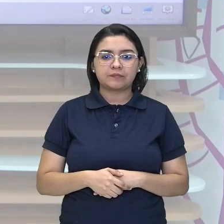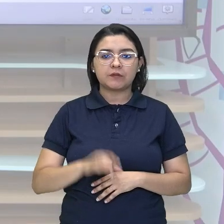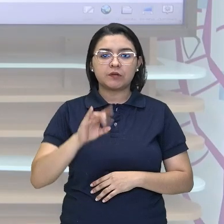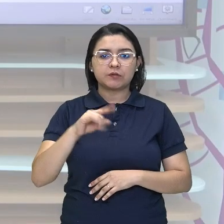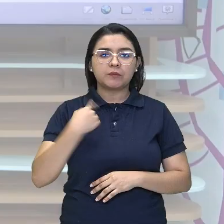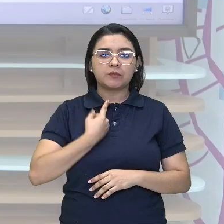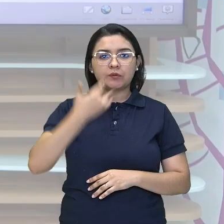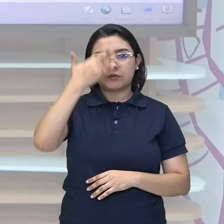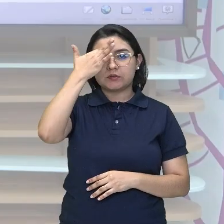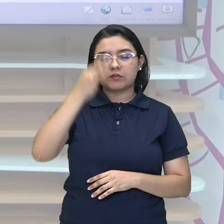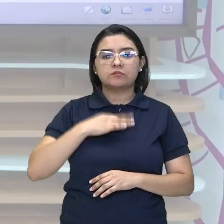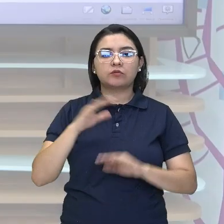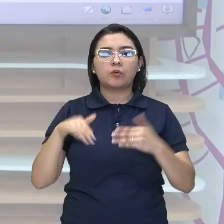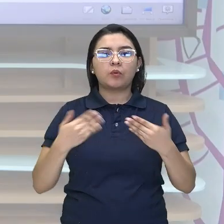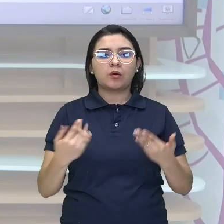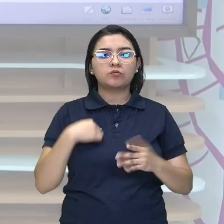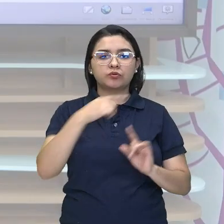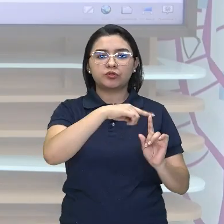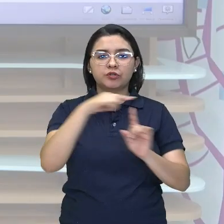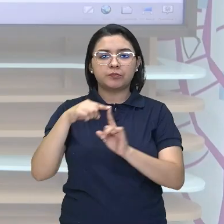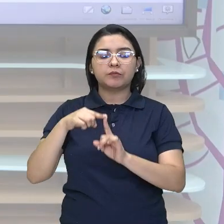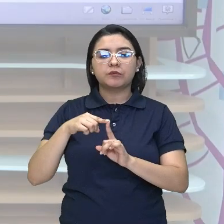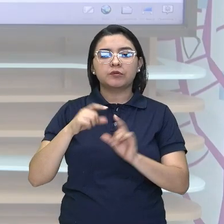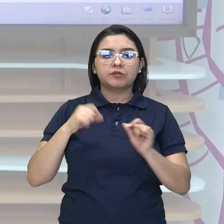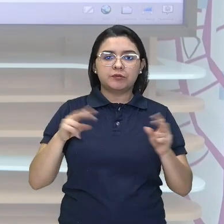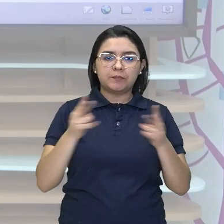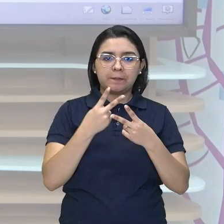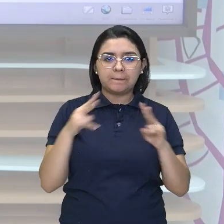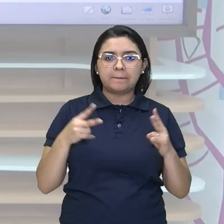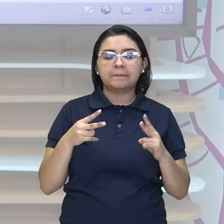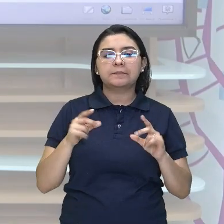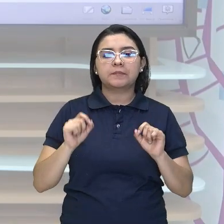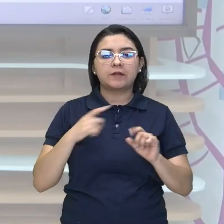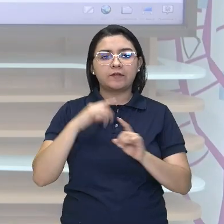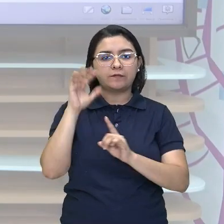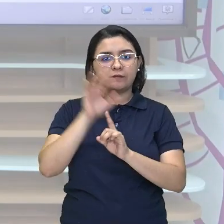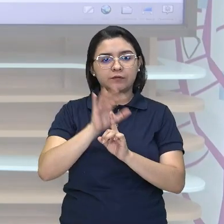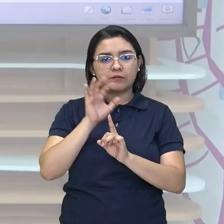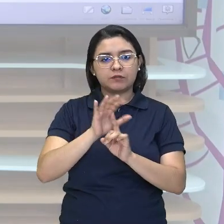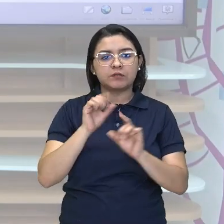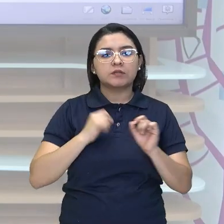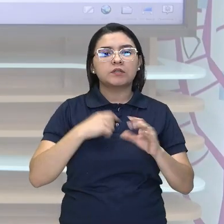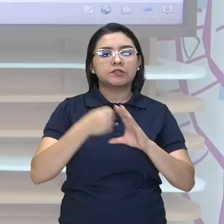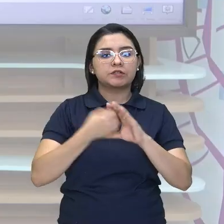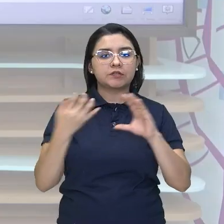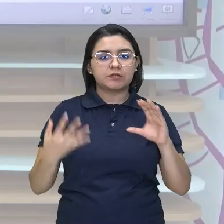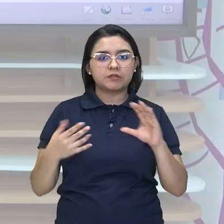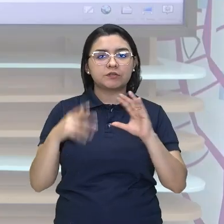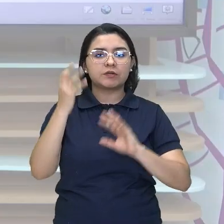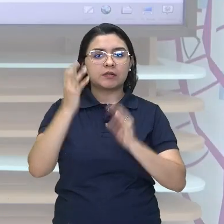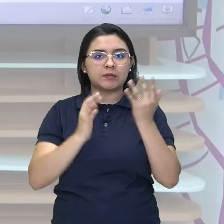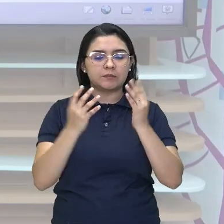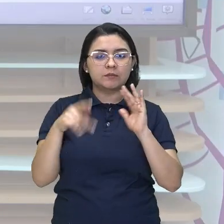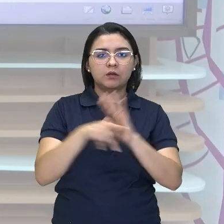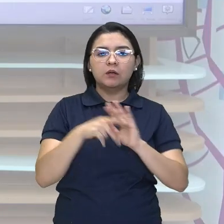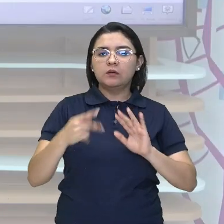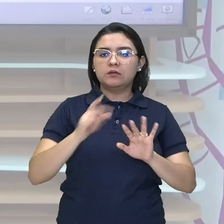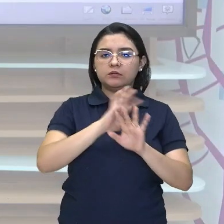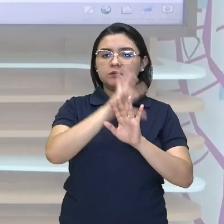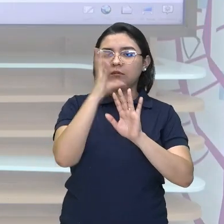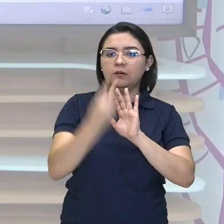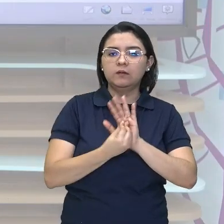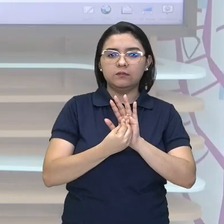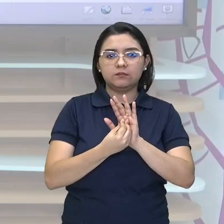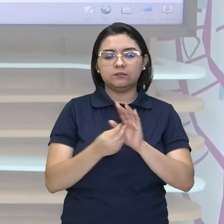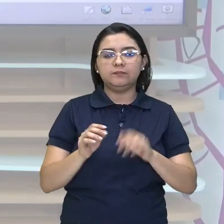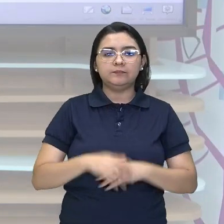gente compreender quais são as massas de ar que vão influenciar aí nas características climáticas, nas temperaturas da